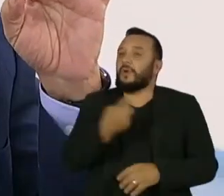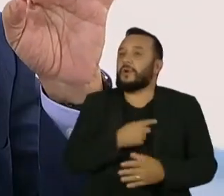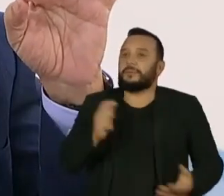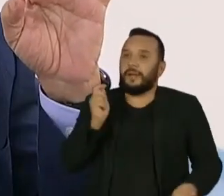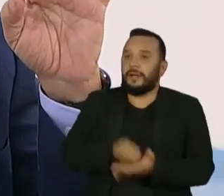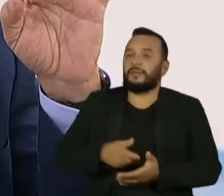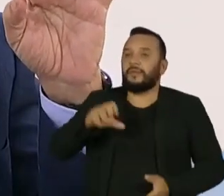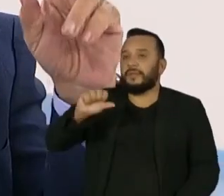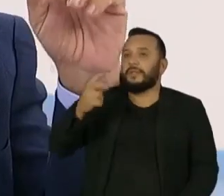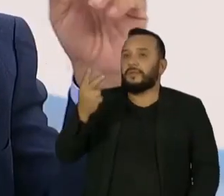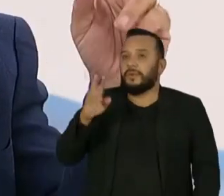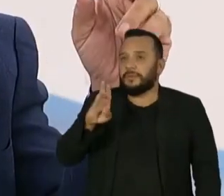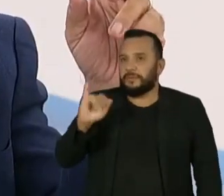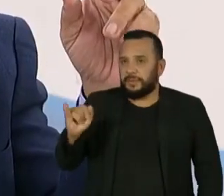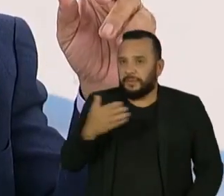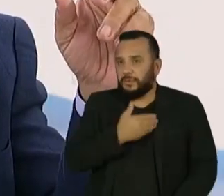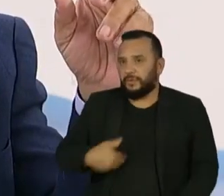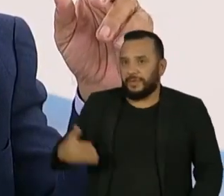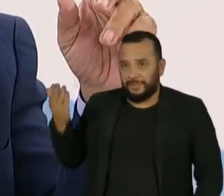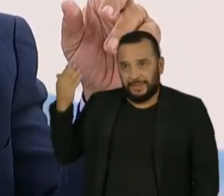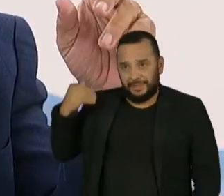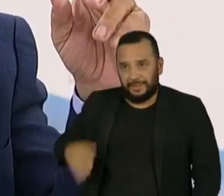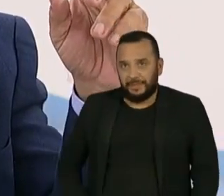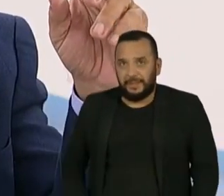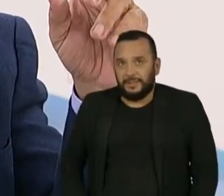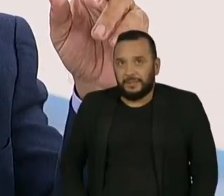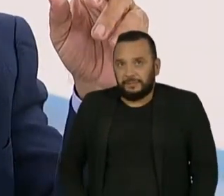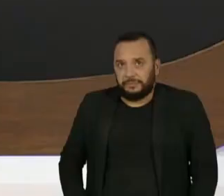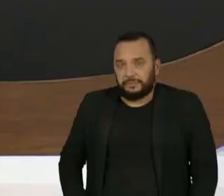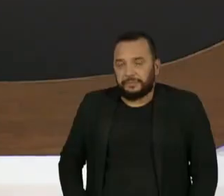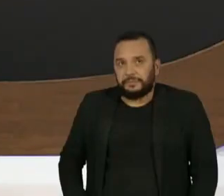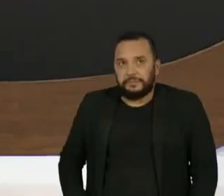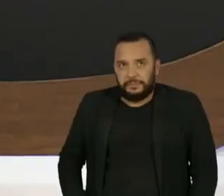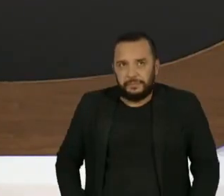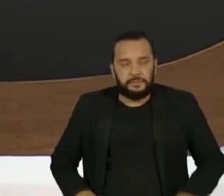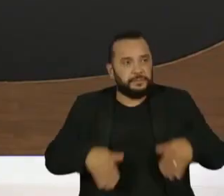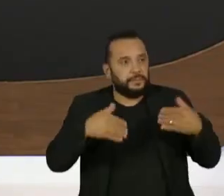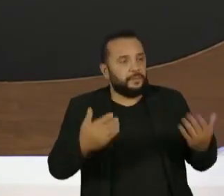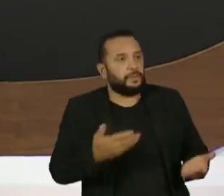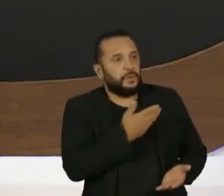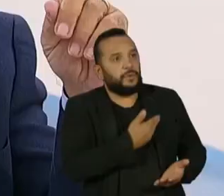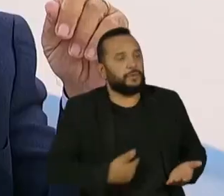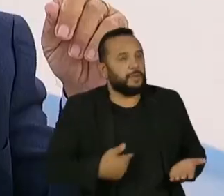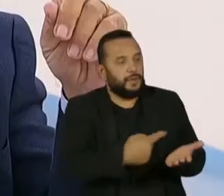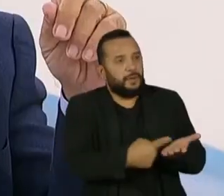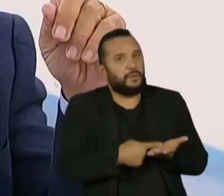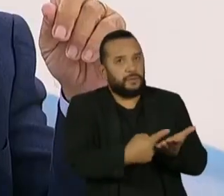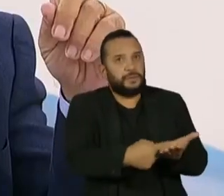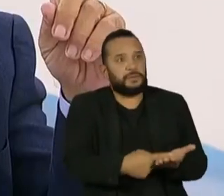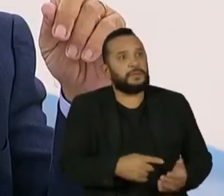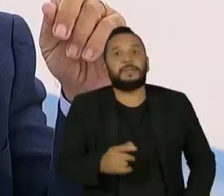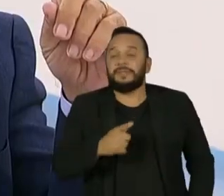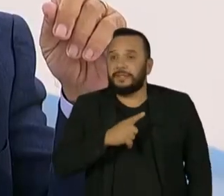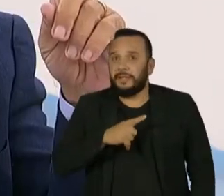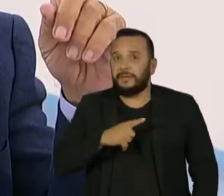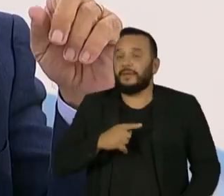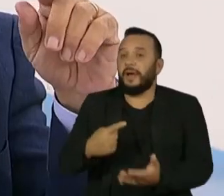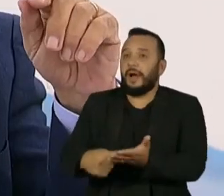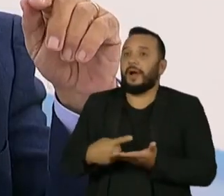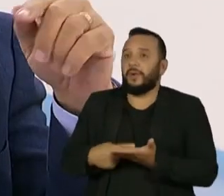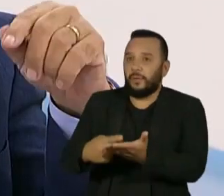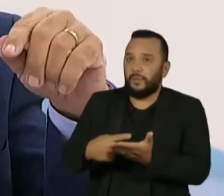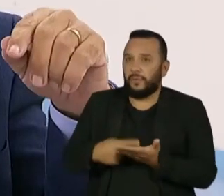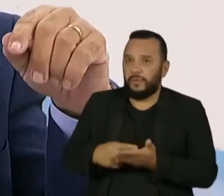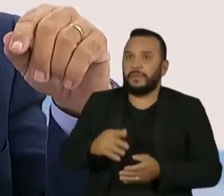pagando 92 bilhões aqui do governo passado. Em qual governo foi feito esse acordo dos precatórios? Foi feito um acordo de diferimento, mas